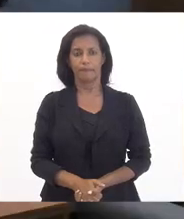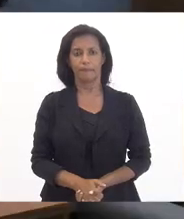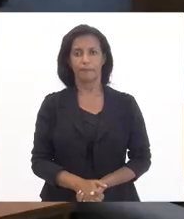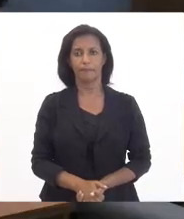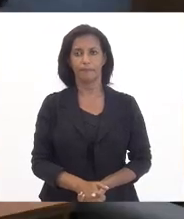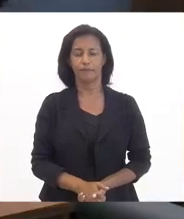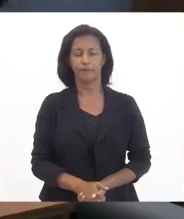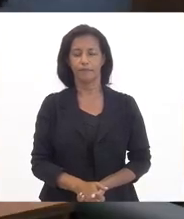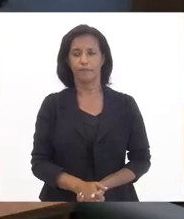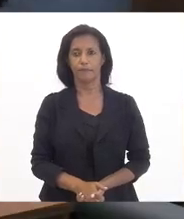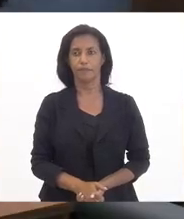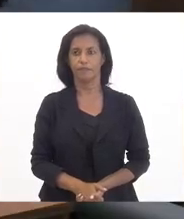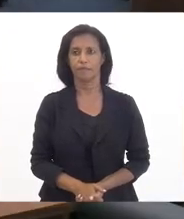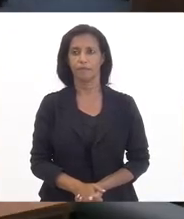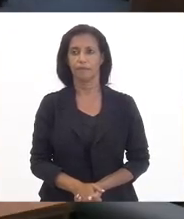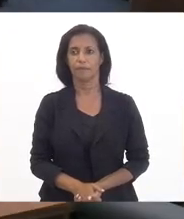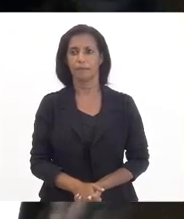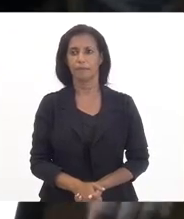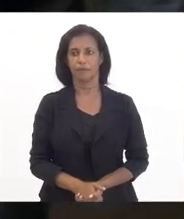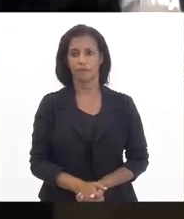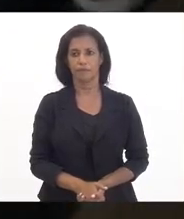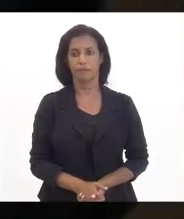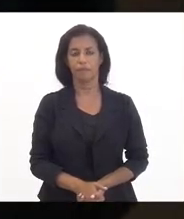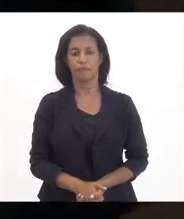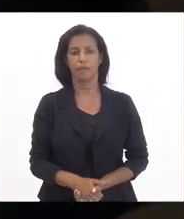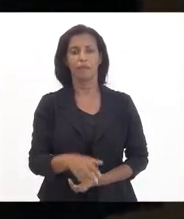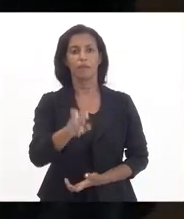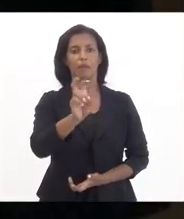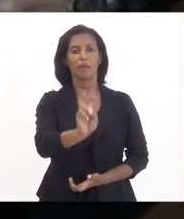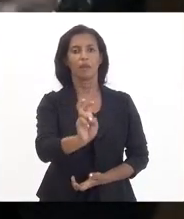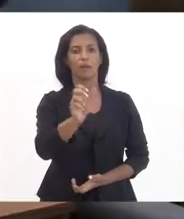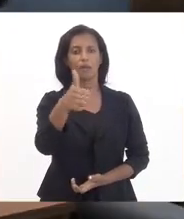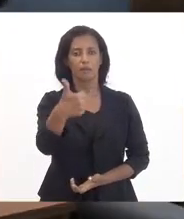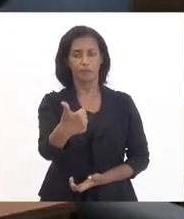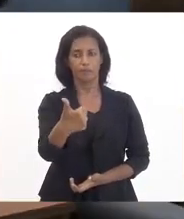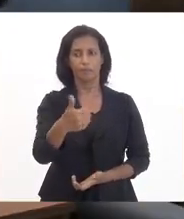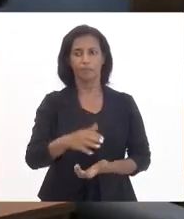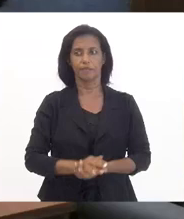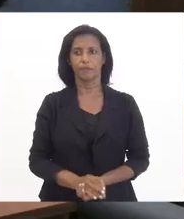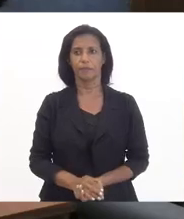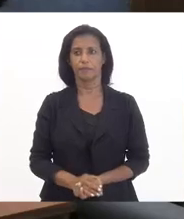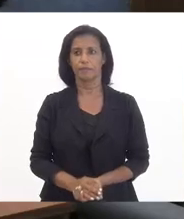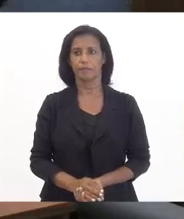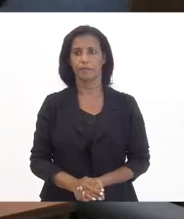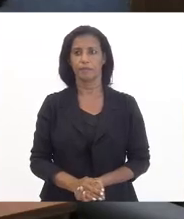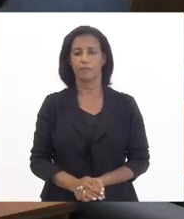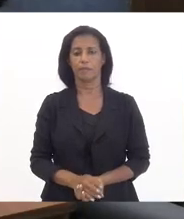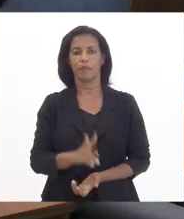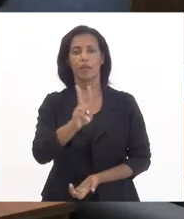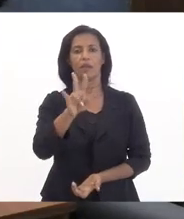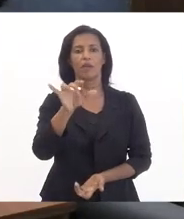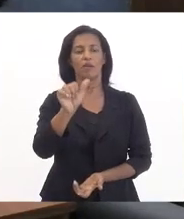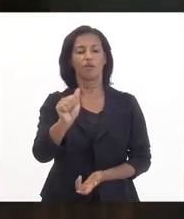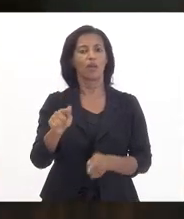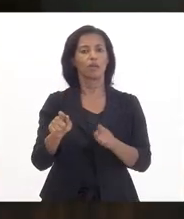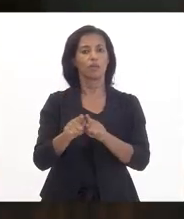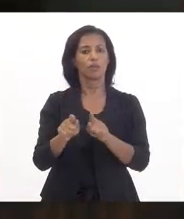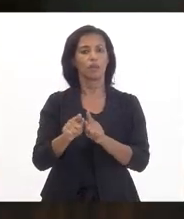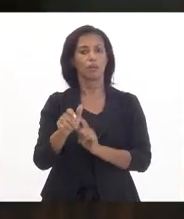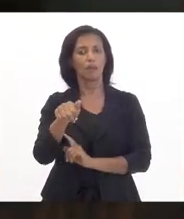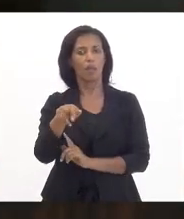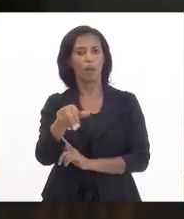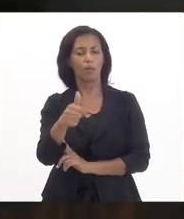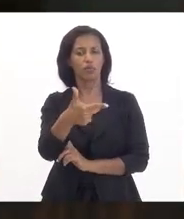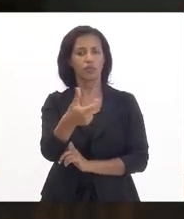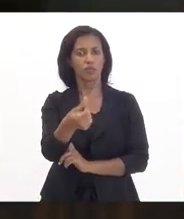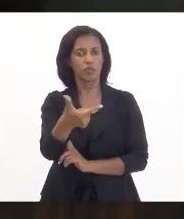Não, não, 18º. Ok, pela derrubada. 51º. Veto parcial aposto ao projeto de lei